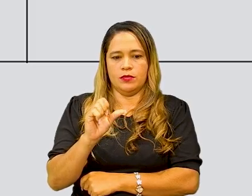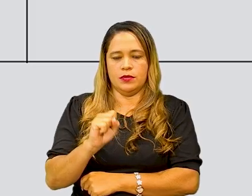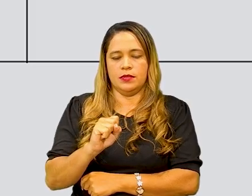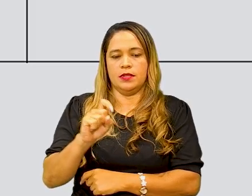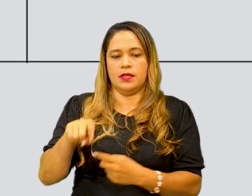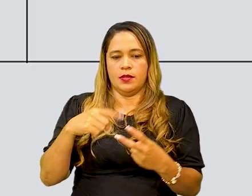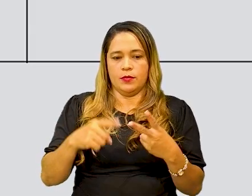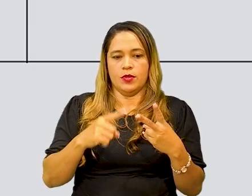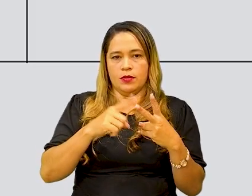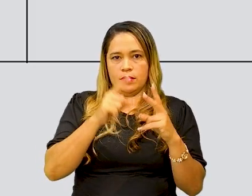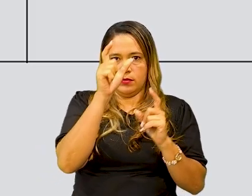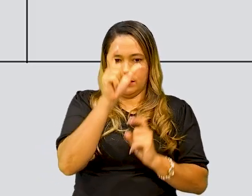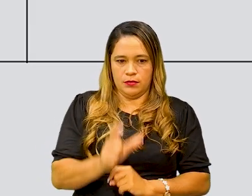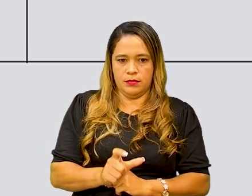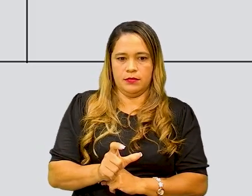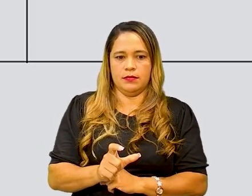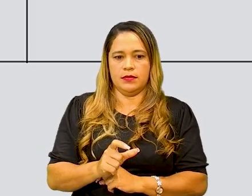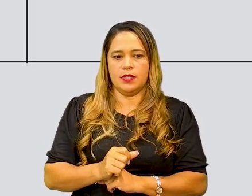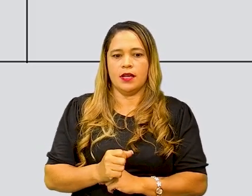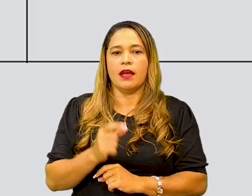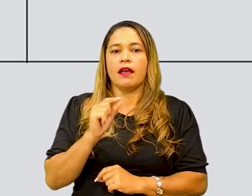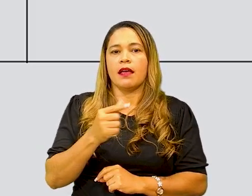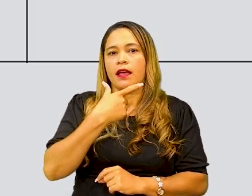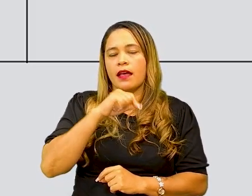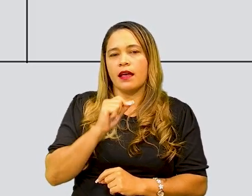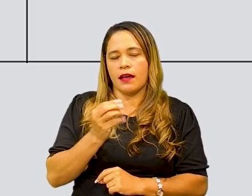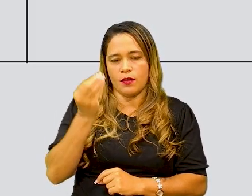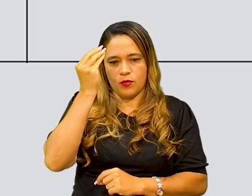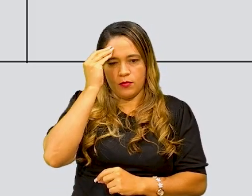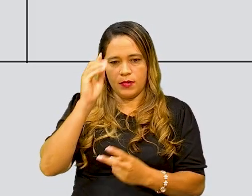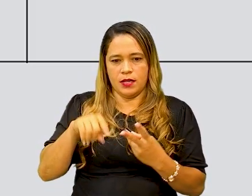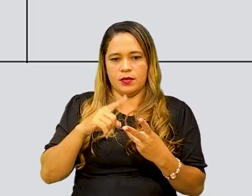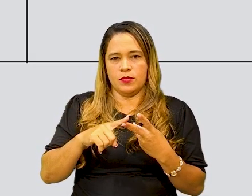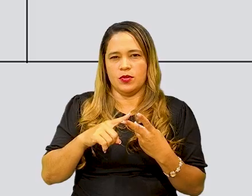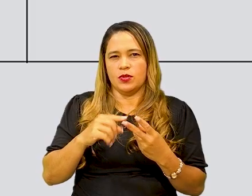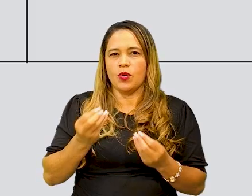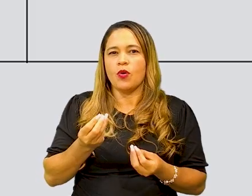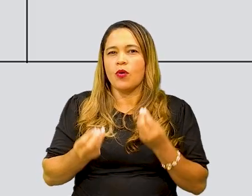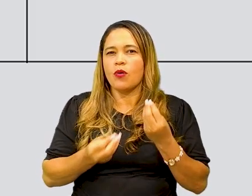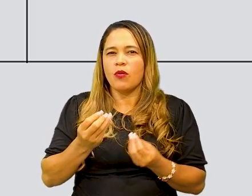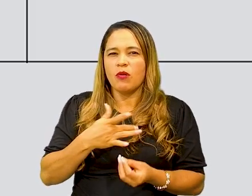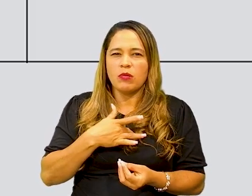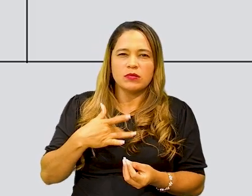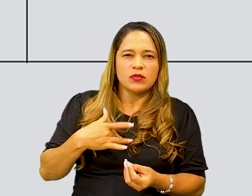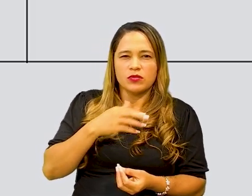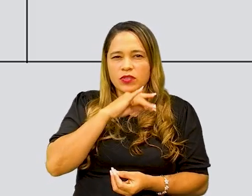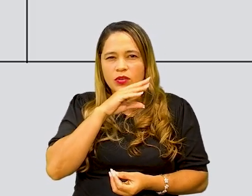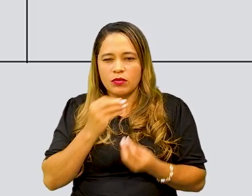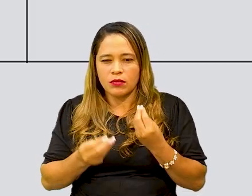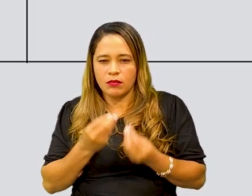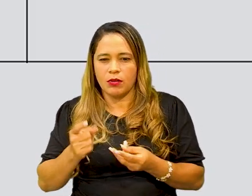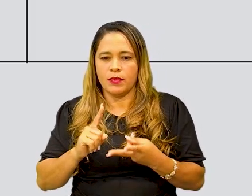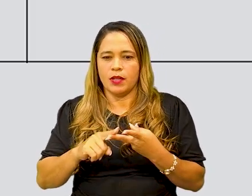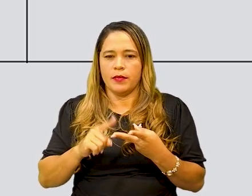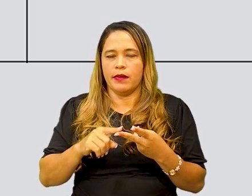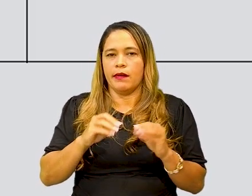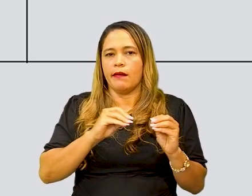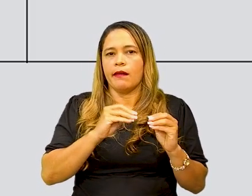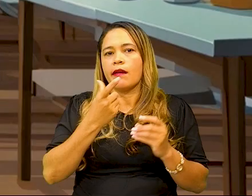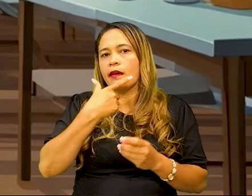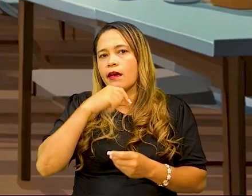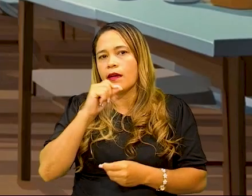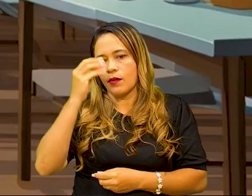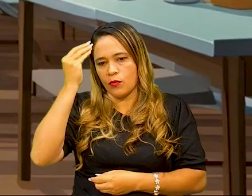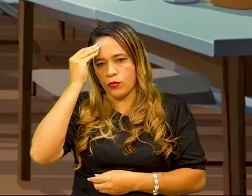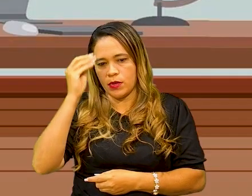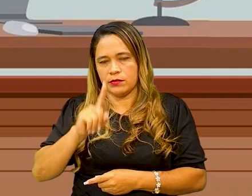dessa doença, as principais formas de transmissão e como é que se dá a principal ou as principais formas de